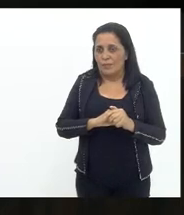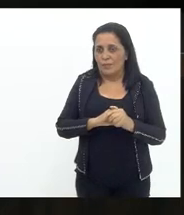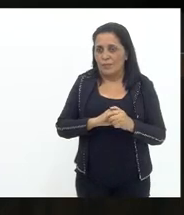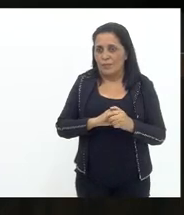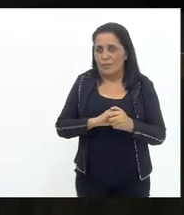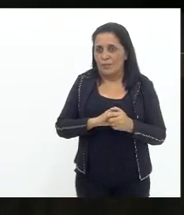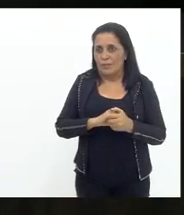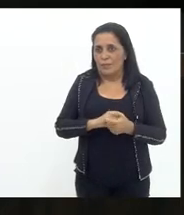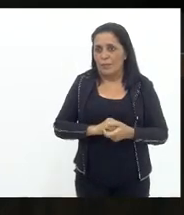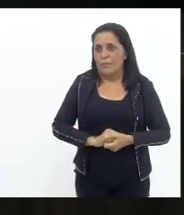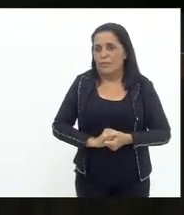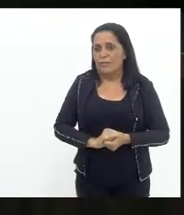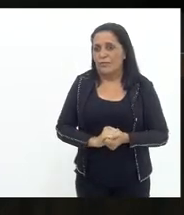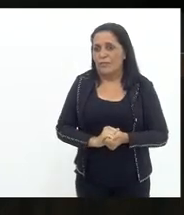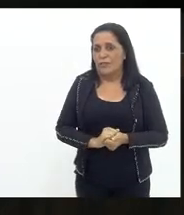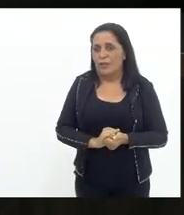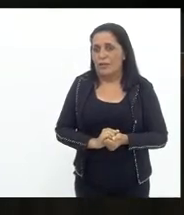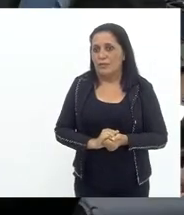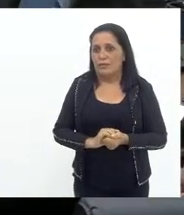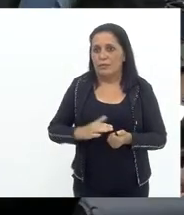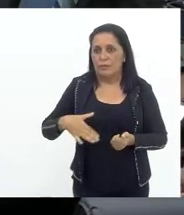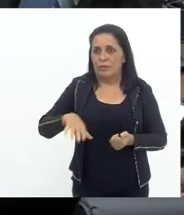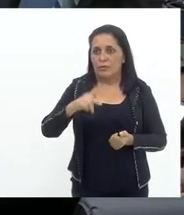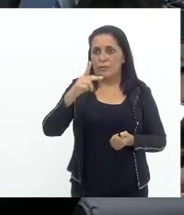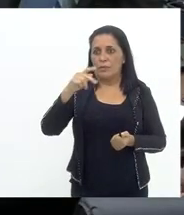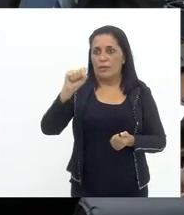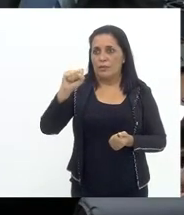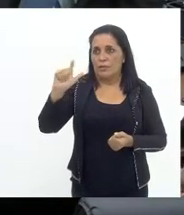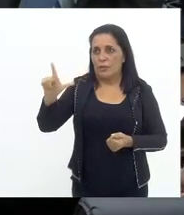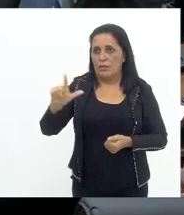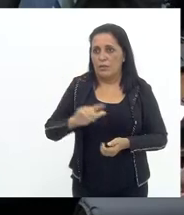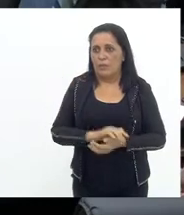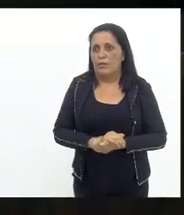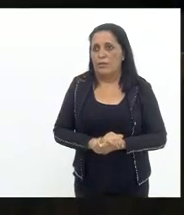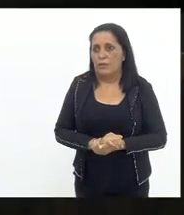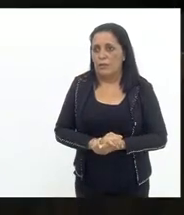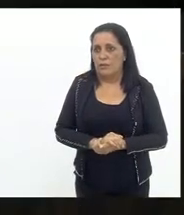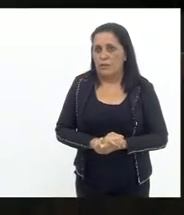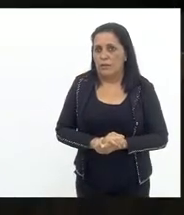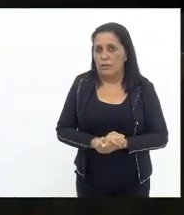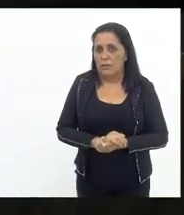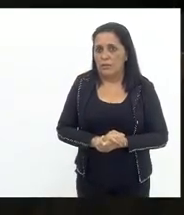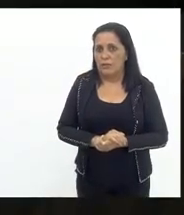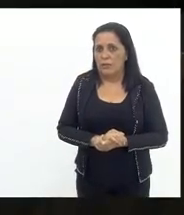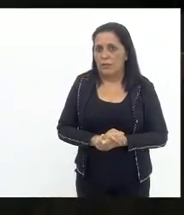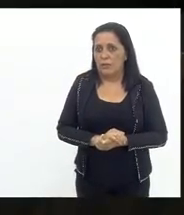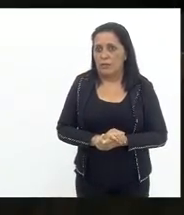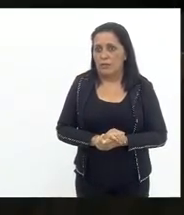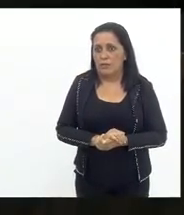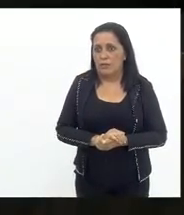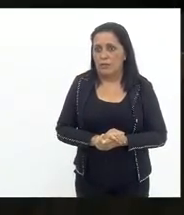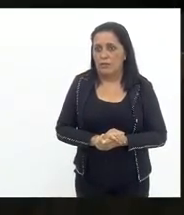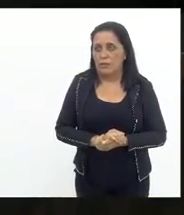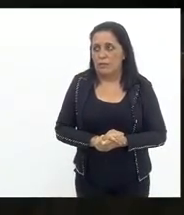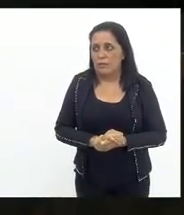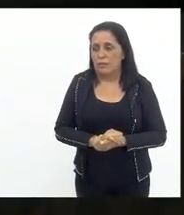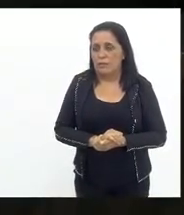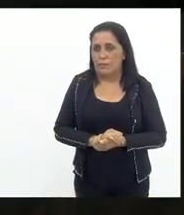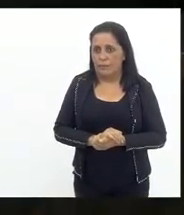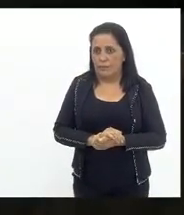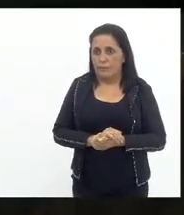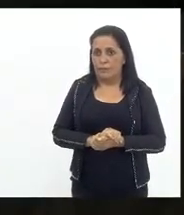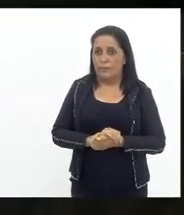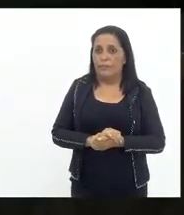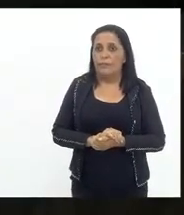do nosso PSL. De verificação nominal, presidente, do destaque. Vai, verificação, destaque? Ok, ok, ok. Então,